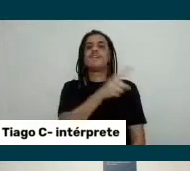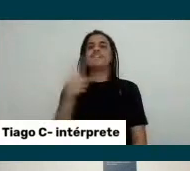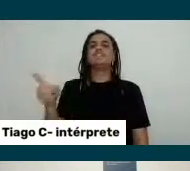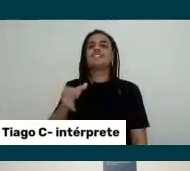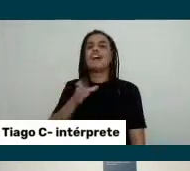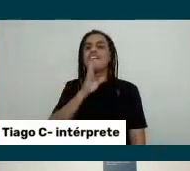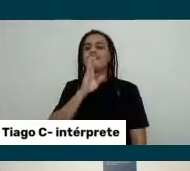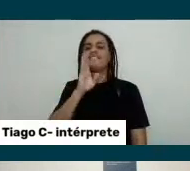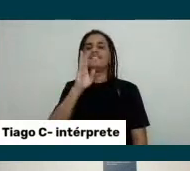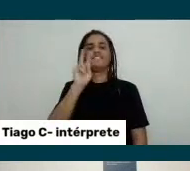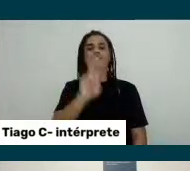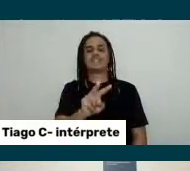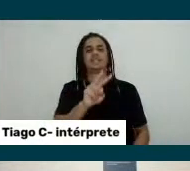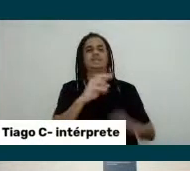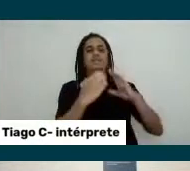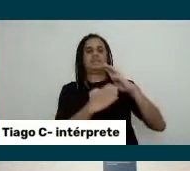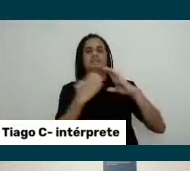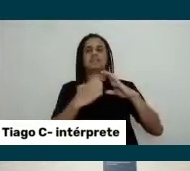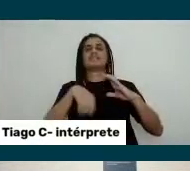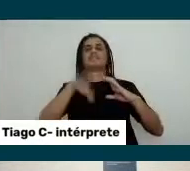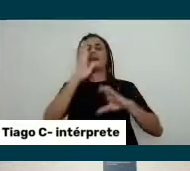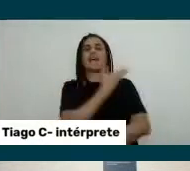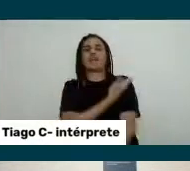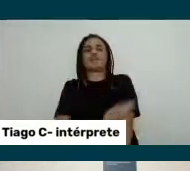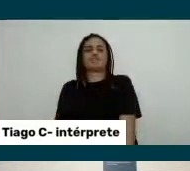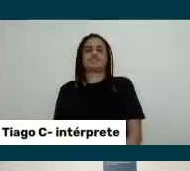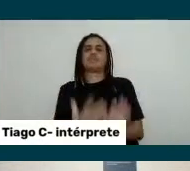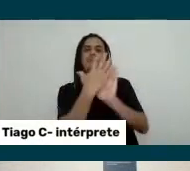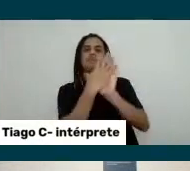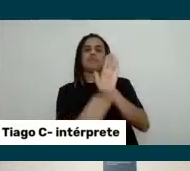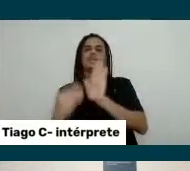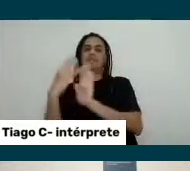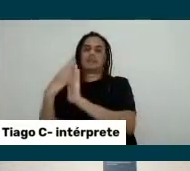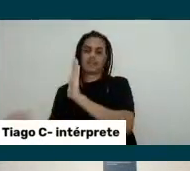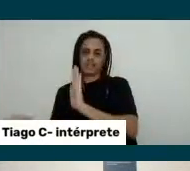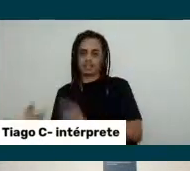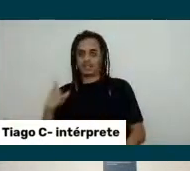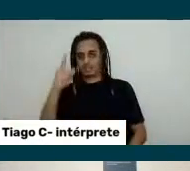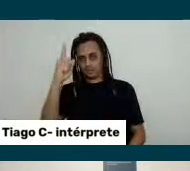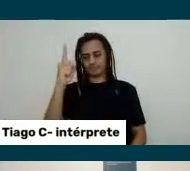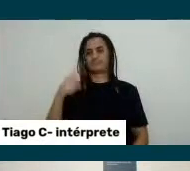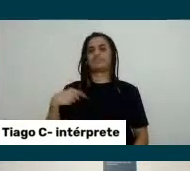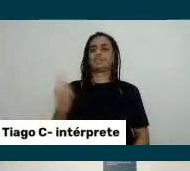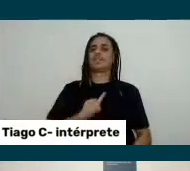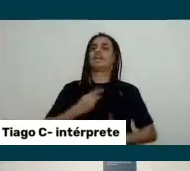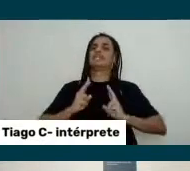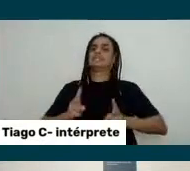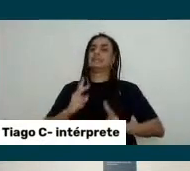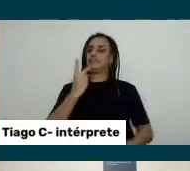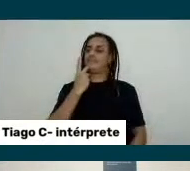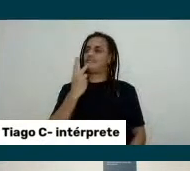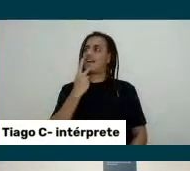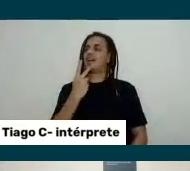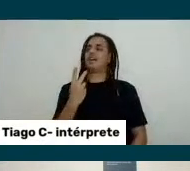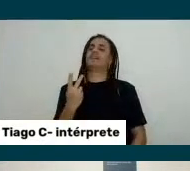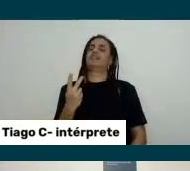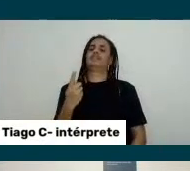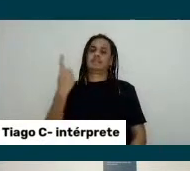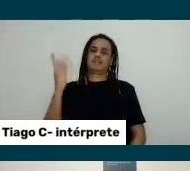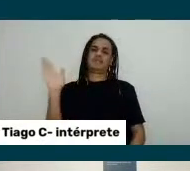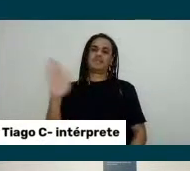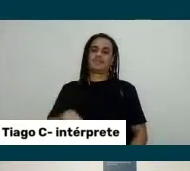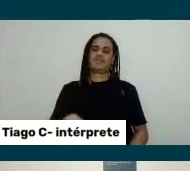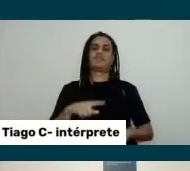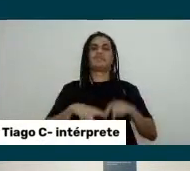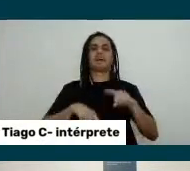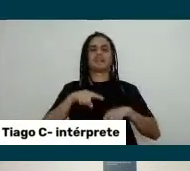empresas focadas nesse modelo, né? Que essa é a dinâmica aí. Que é o que a gente chama, e na verdade eu estou trazendo aqui o material do Martin